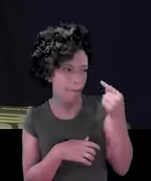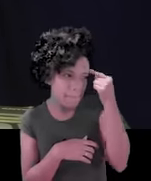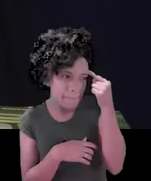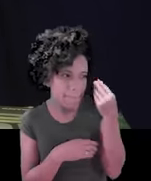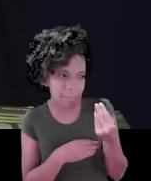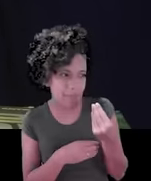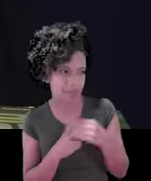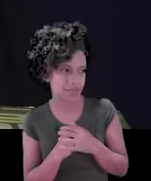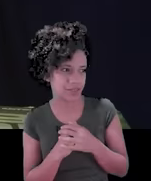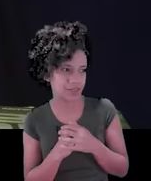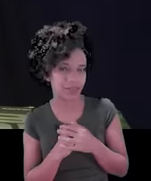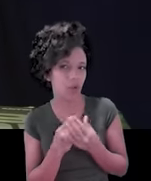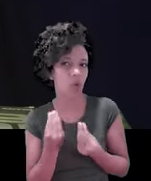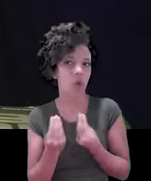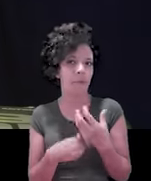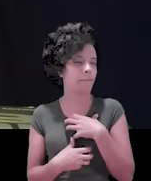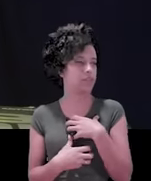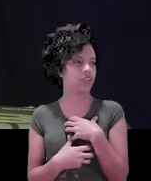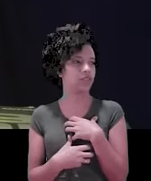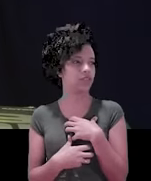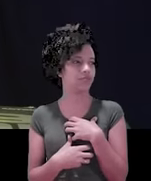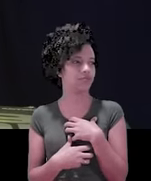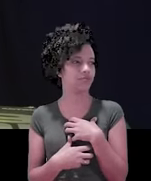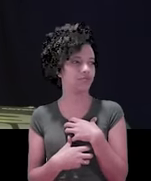cabeça a fazer um defender